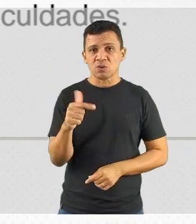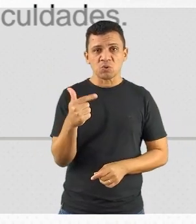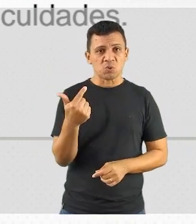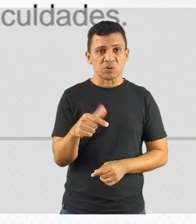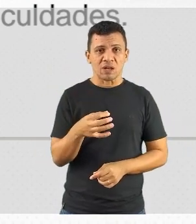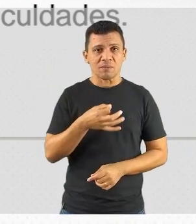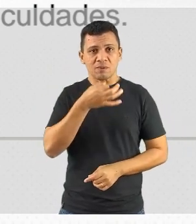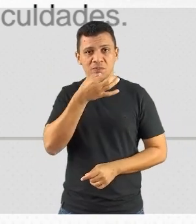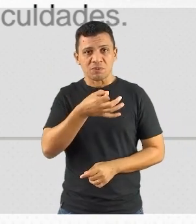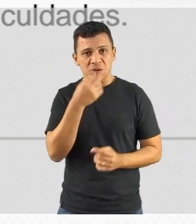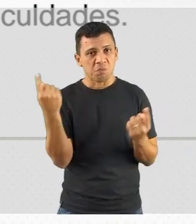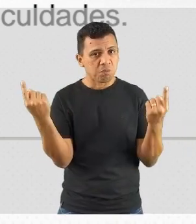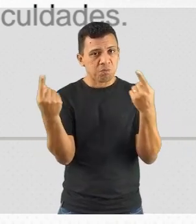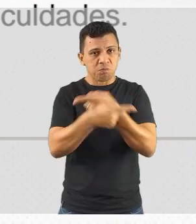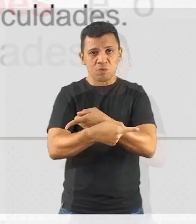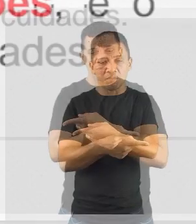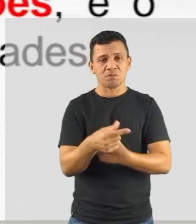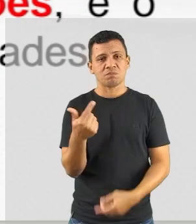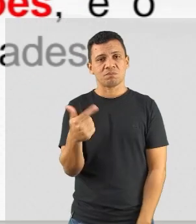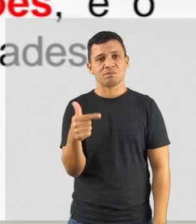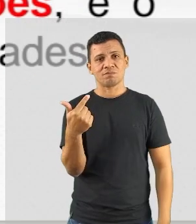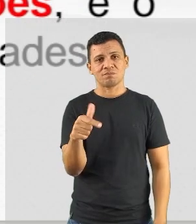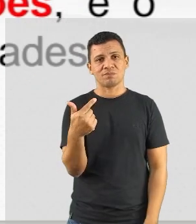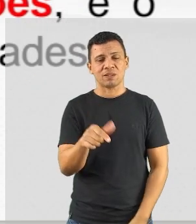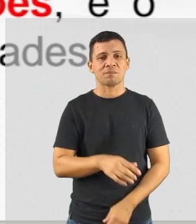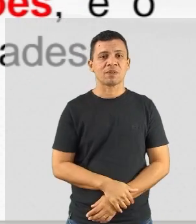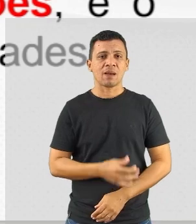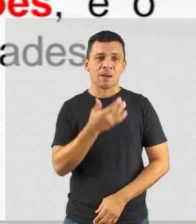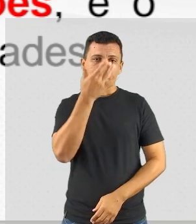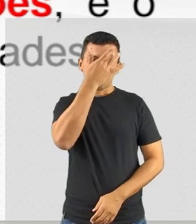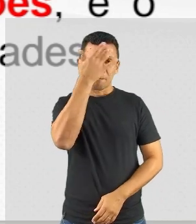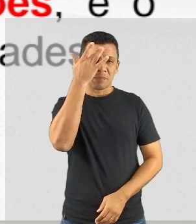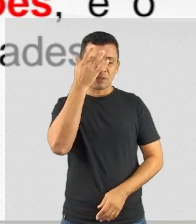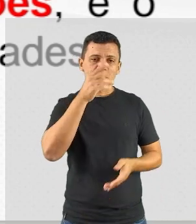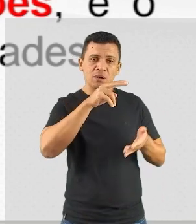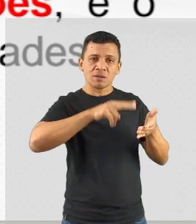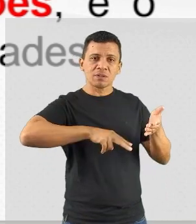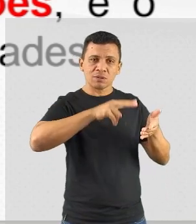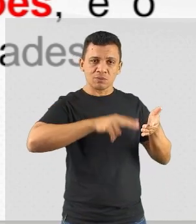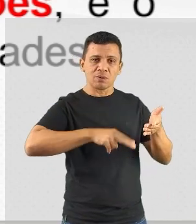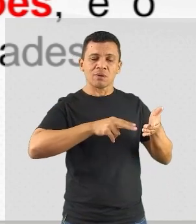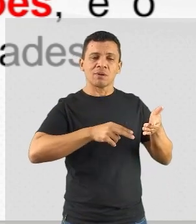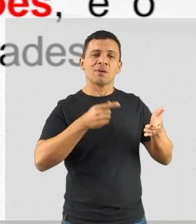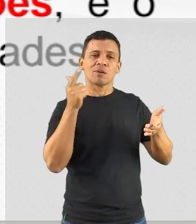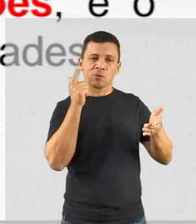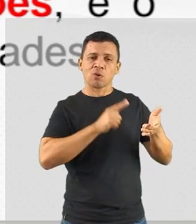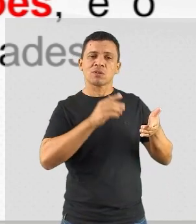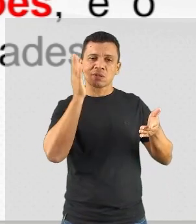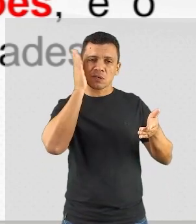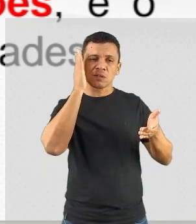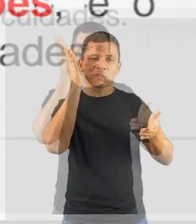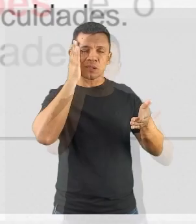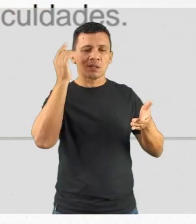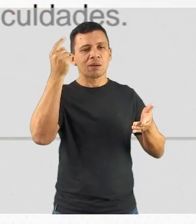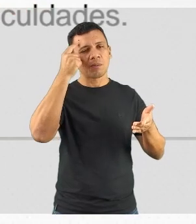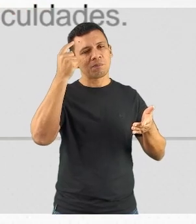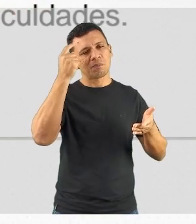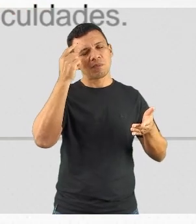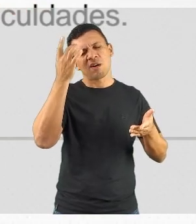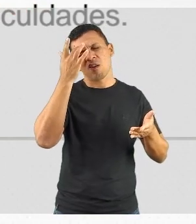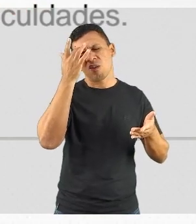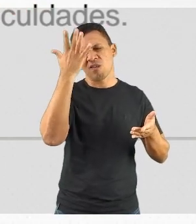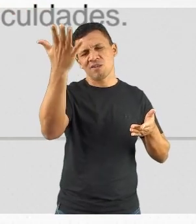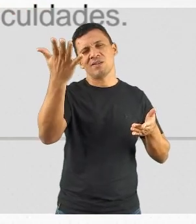demais informações que vão sendo apresentadas. E o leitor consegue acompanhar o raciocínio sem dificuldades. Então, o